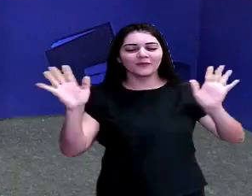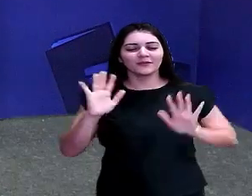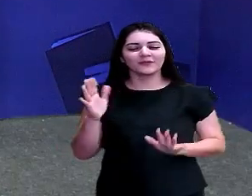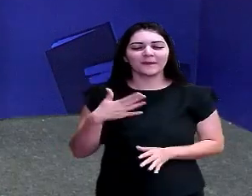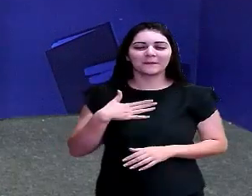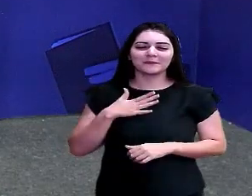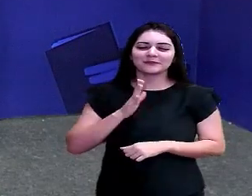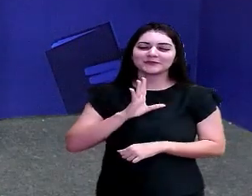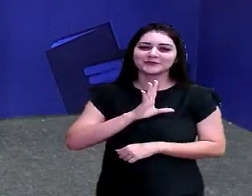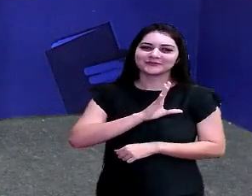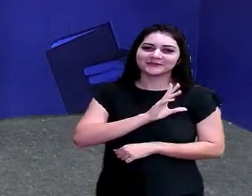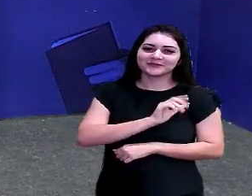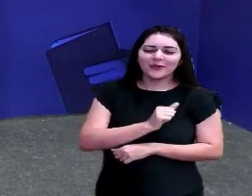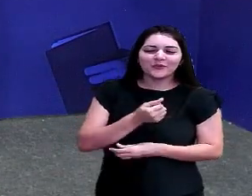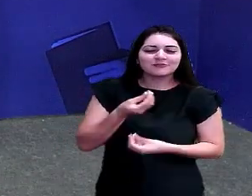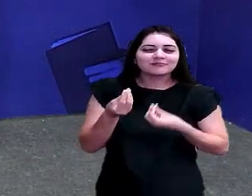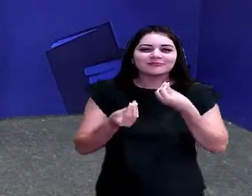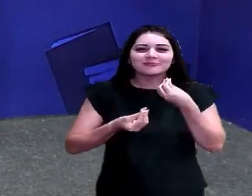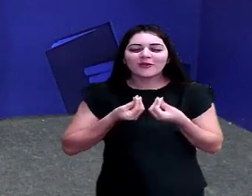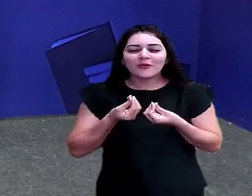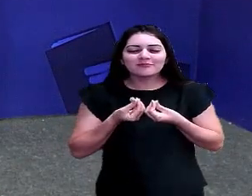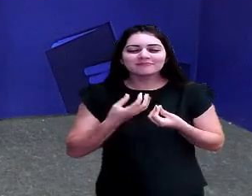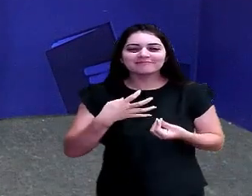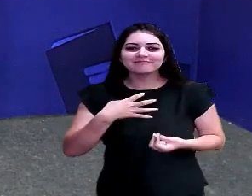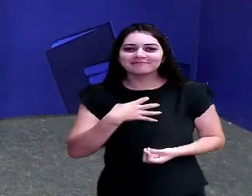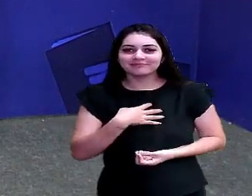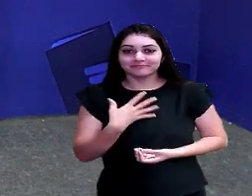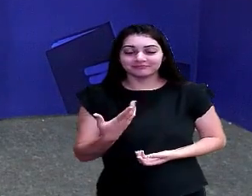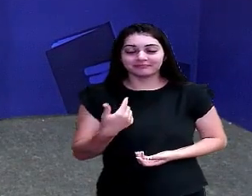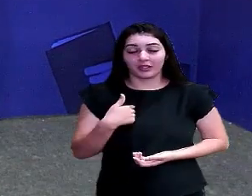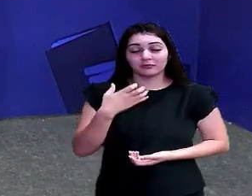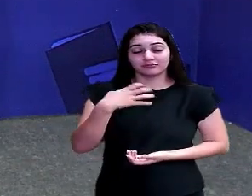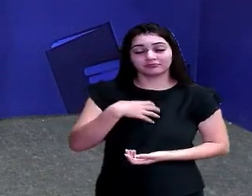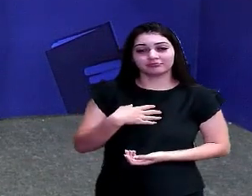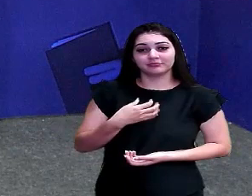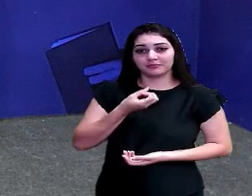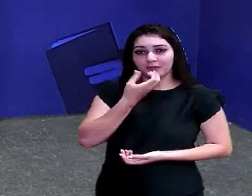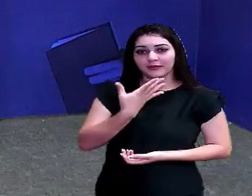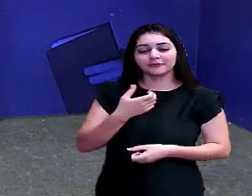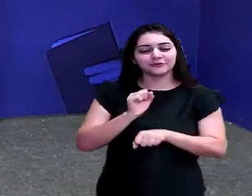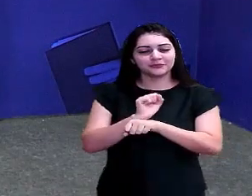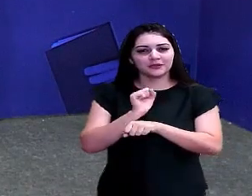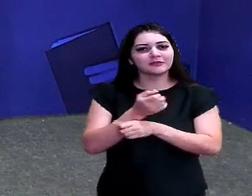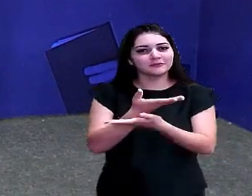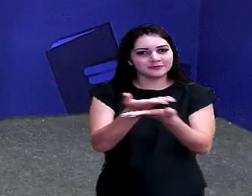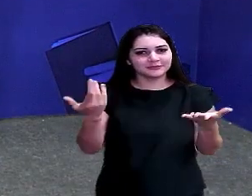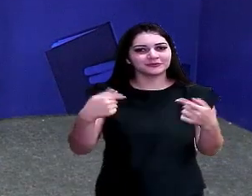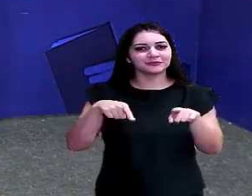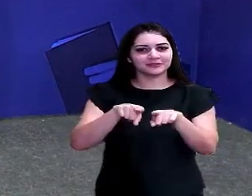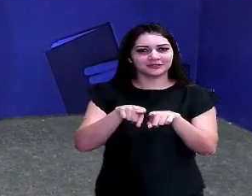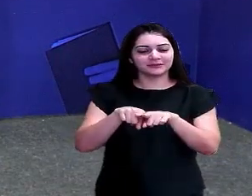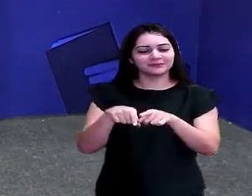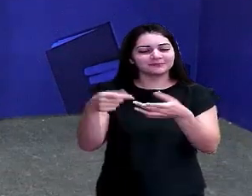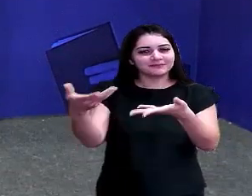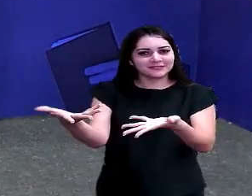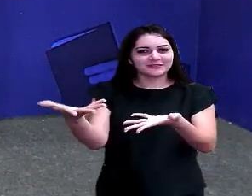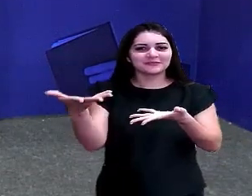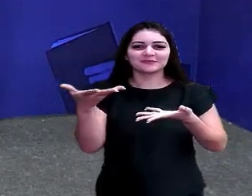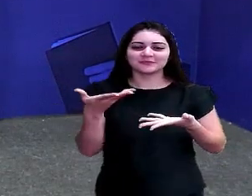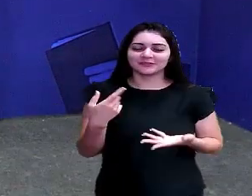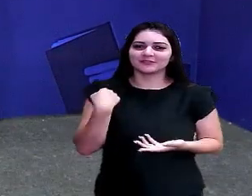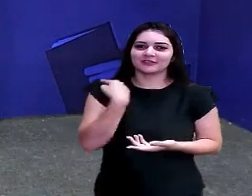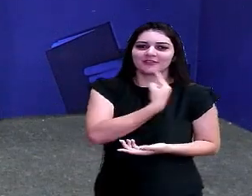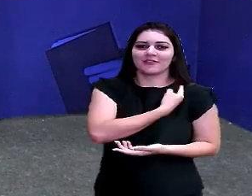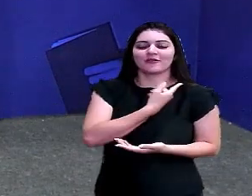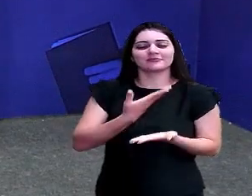meus amores, como é que vocês estão? Eu estou bem e eu espero que você também esteja bem. Seja bem-vinda à nossa aula